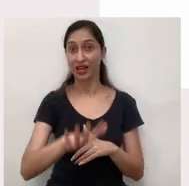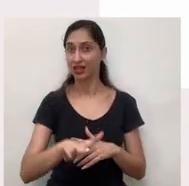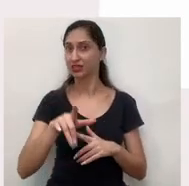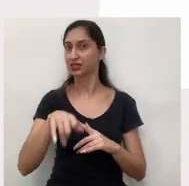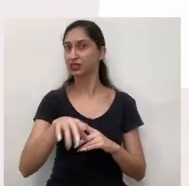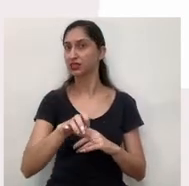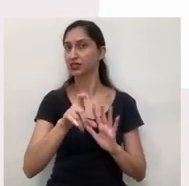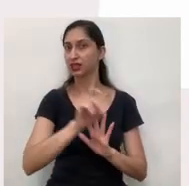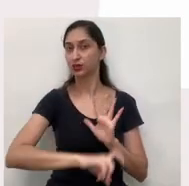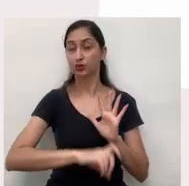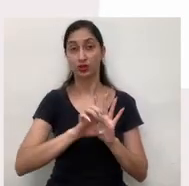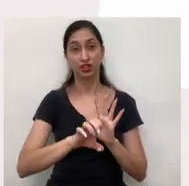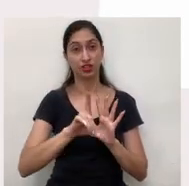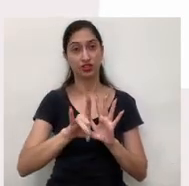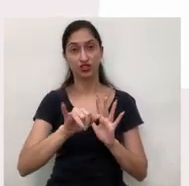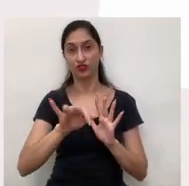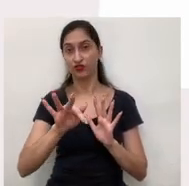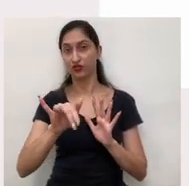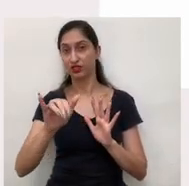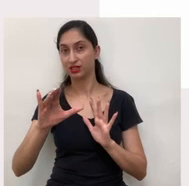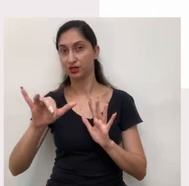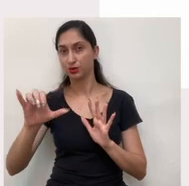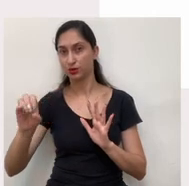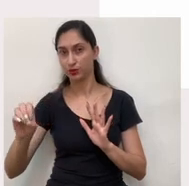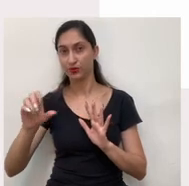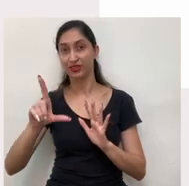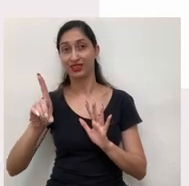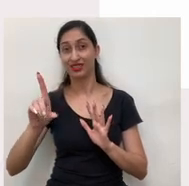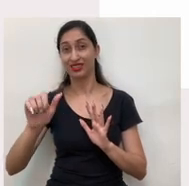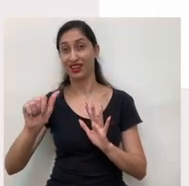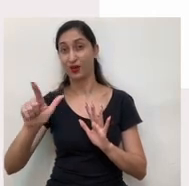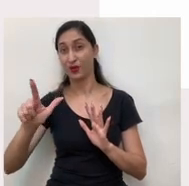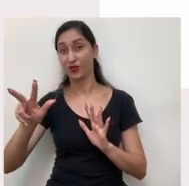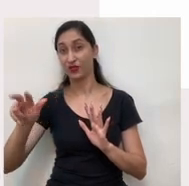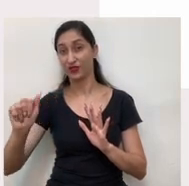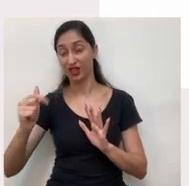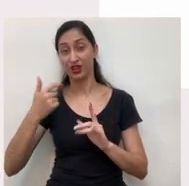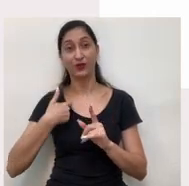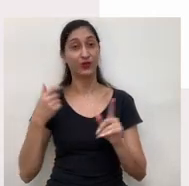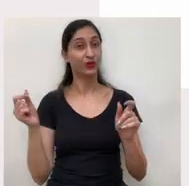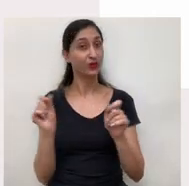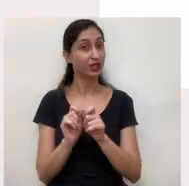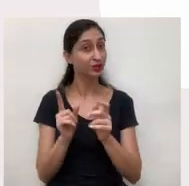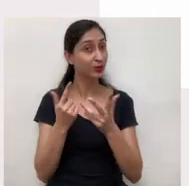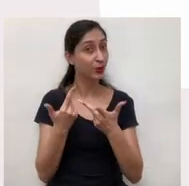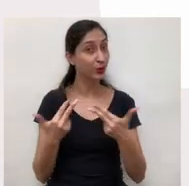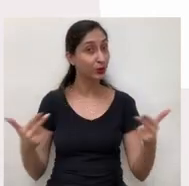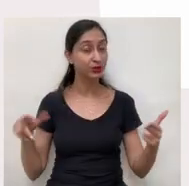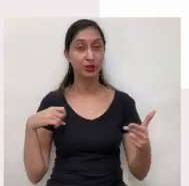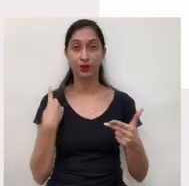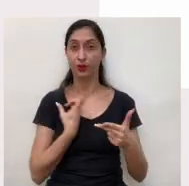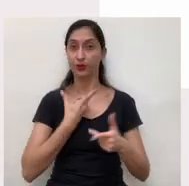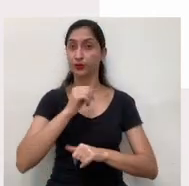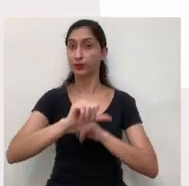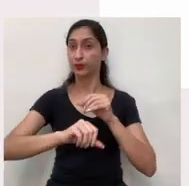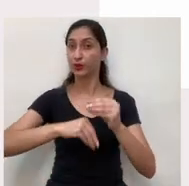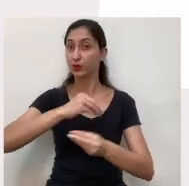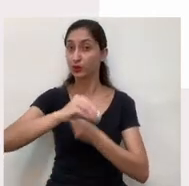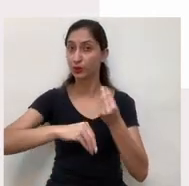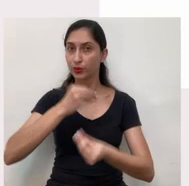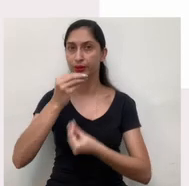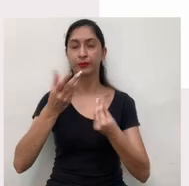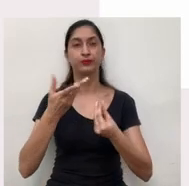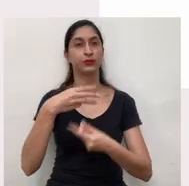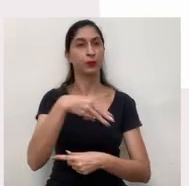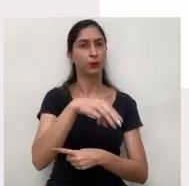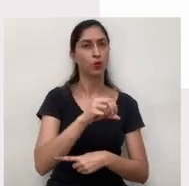Edifício Dalva, ele é interessante porque eu fiz uma coisa que também misturou, né? Se a gente está falando de monumento, documento,